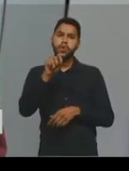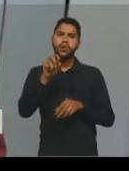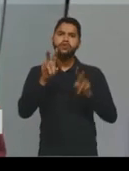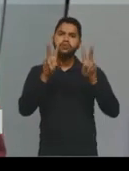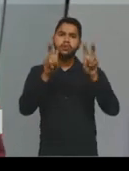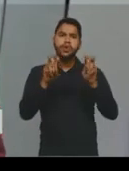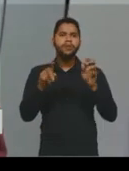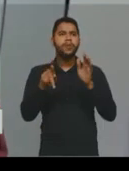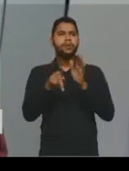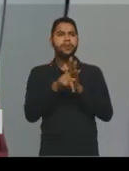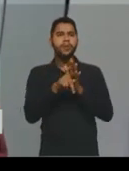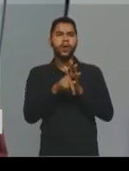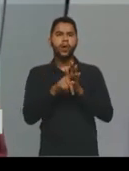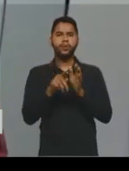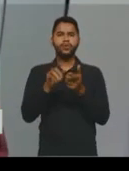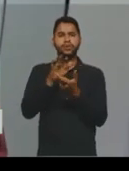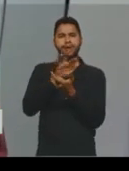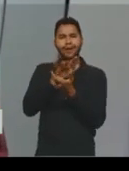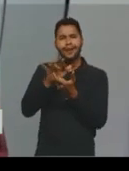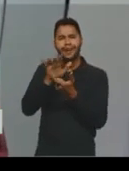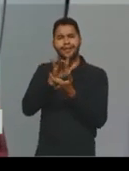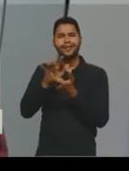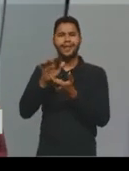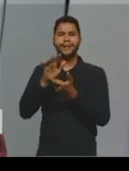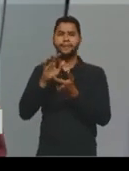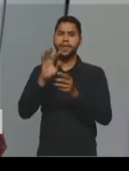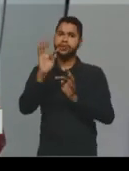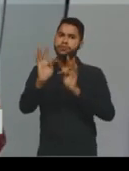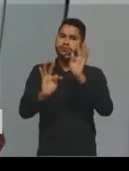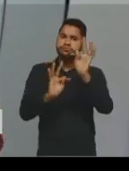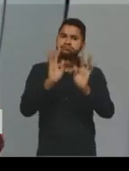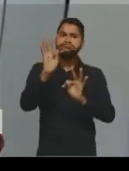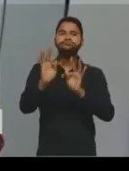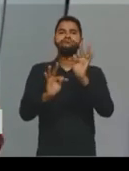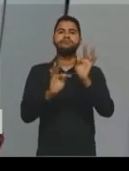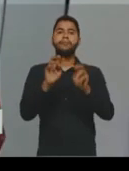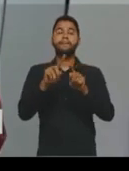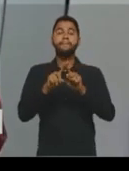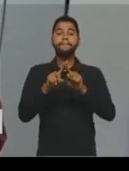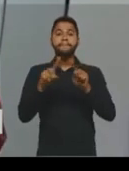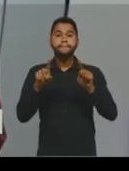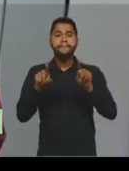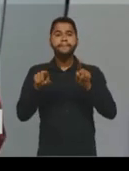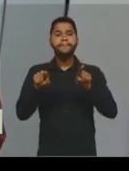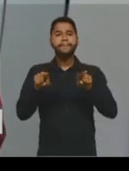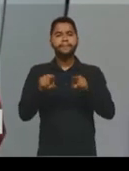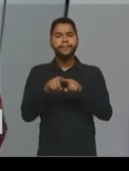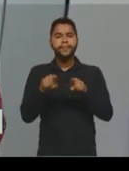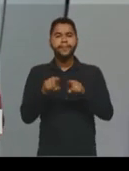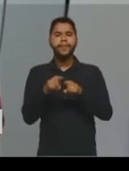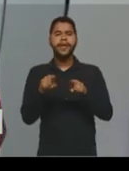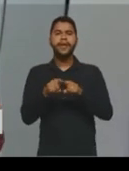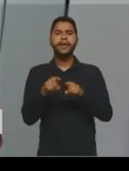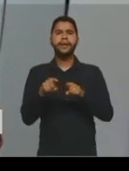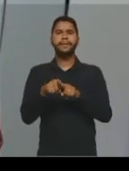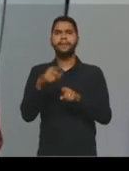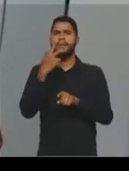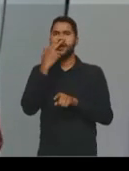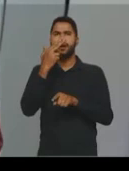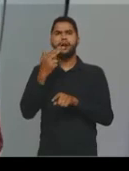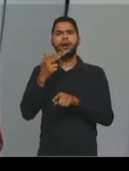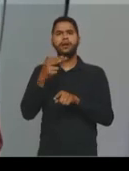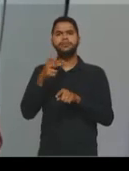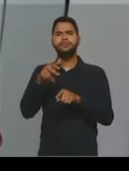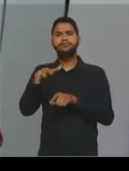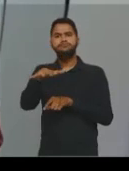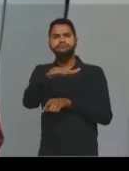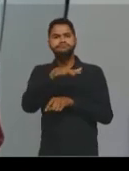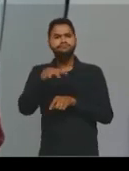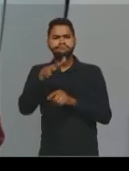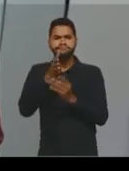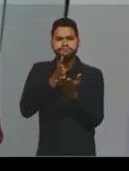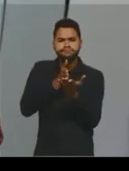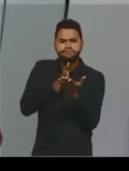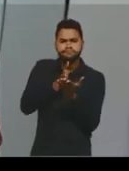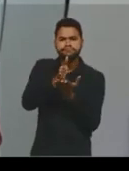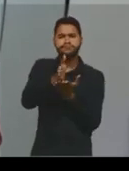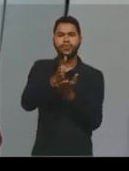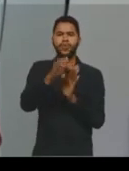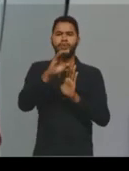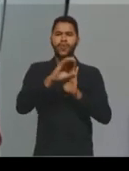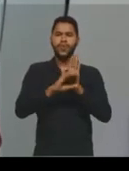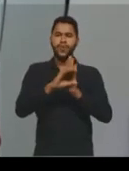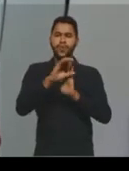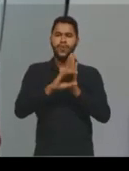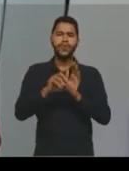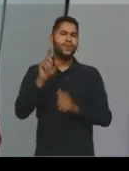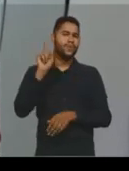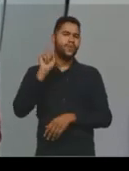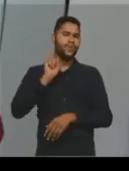de letramento digital, que é uma coisa importante, faz parte também como norteador do currículo Referência de Minas, que é esse